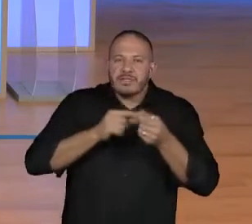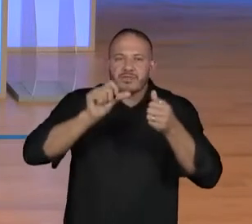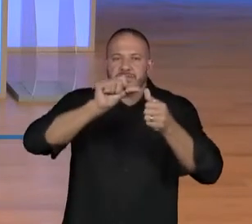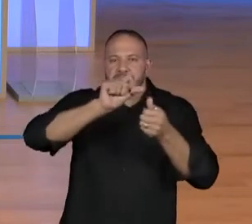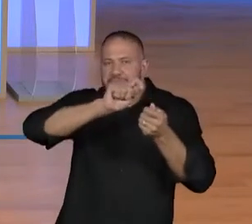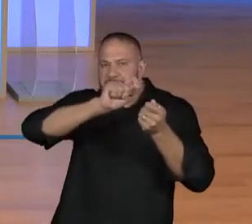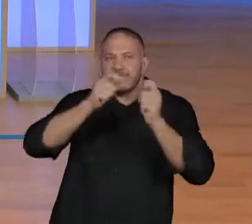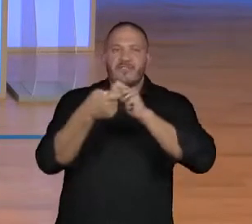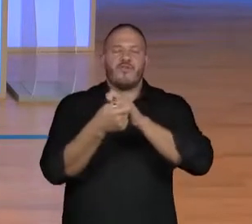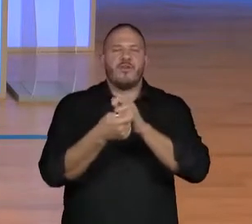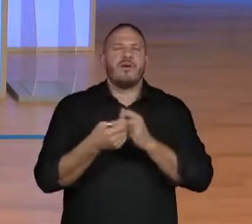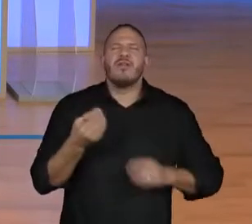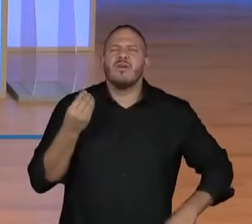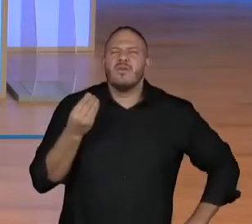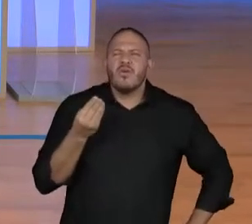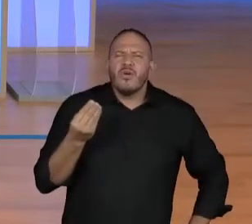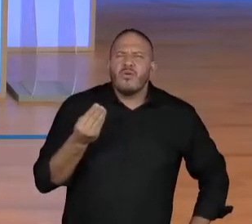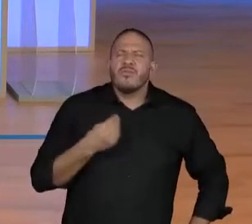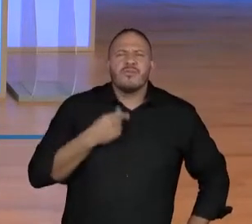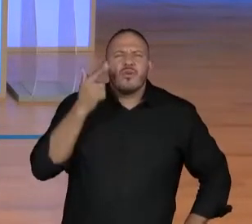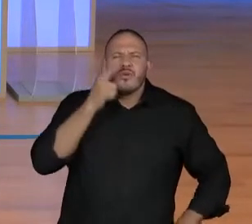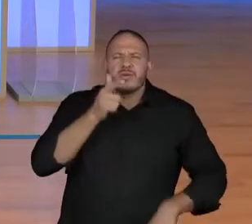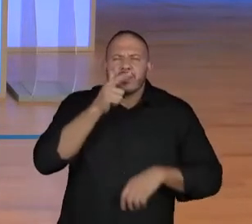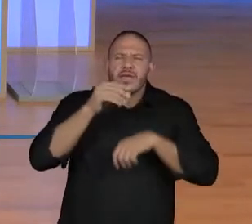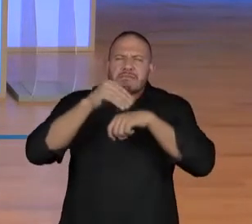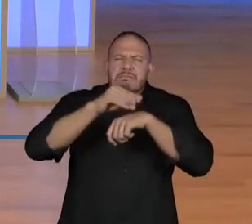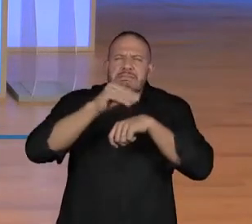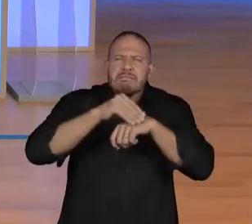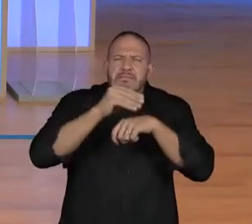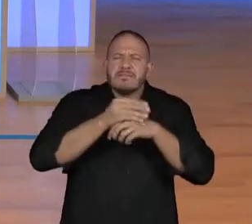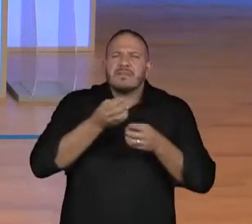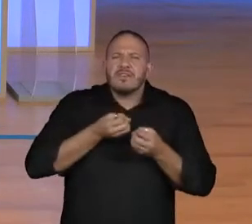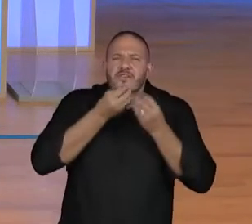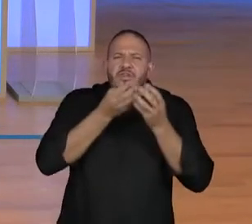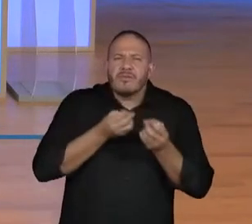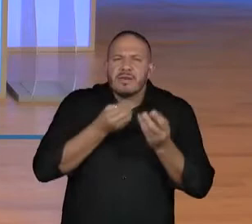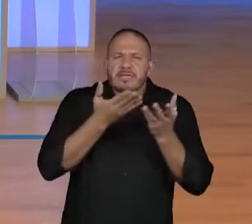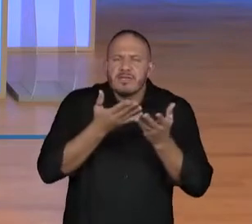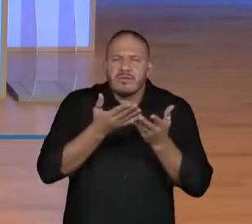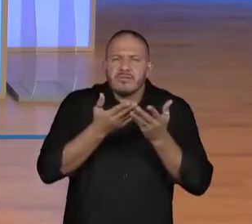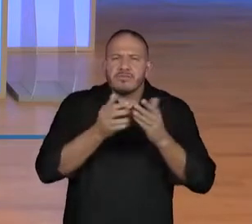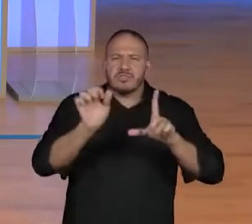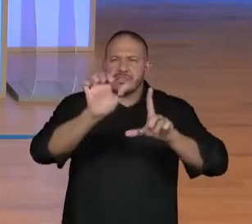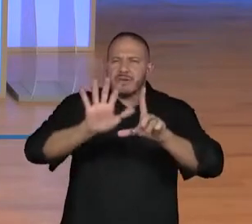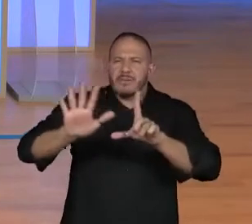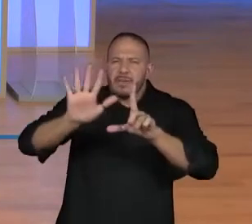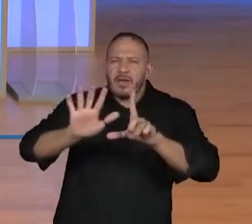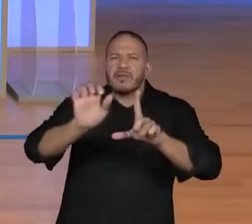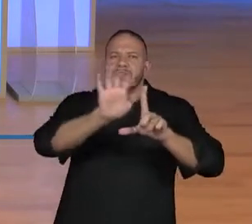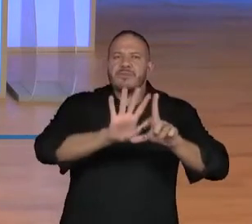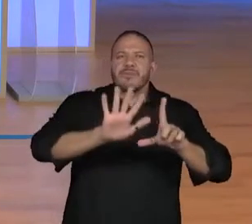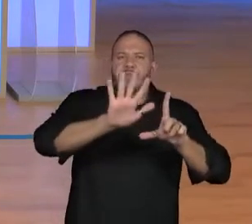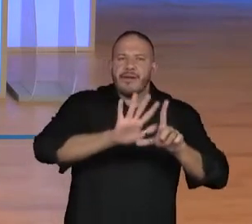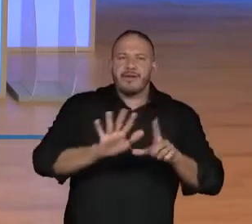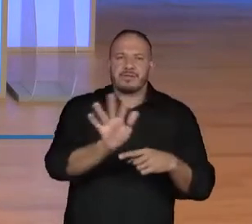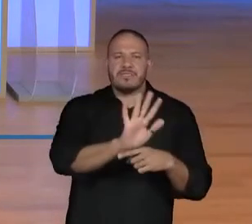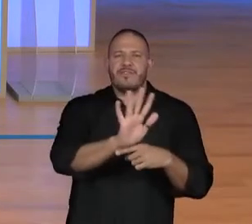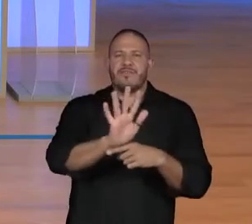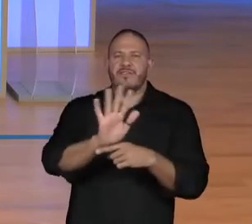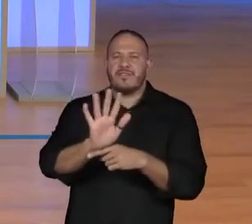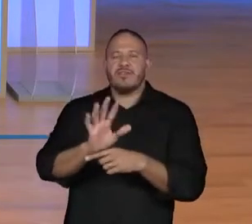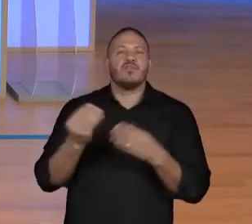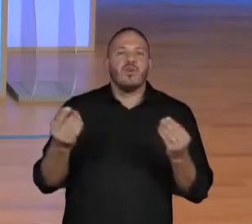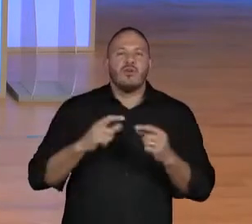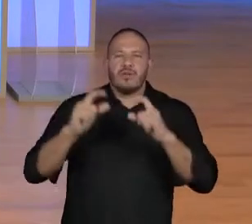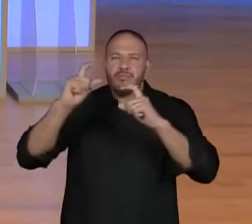Agora, como que eles recebem as mensagens e as informações de imagens e vídeos? A partir dos